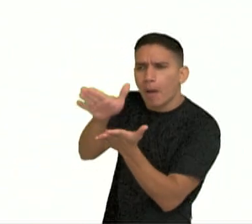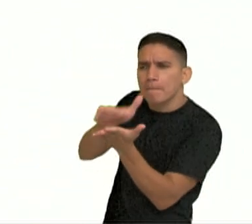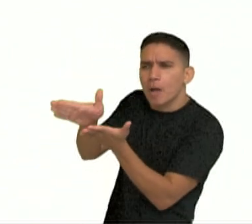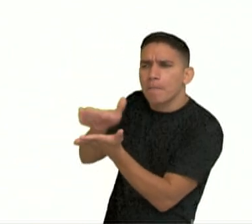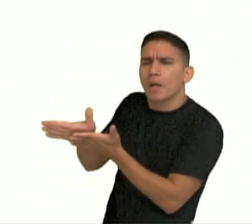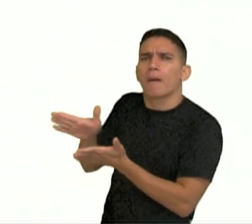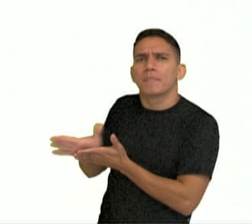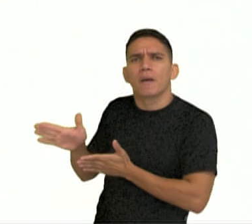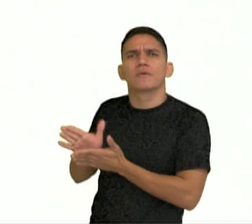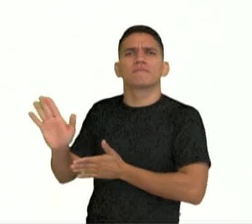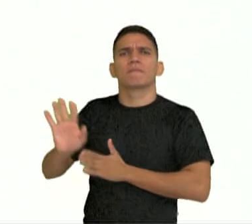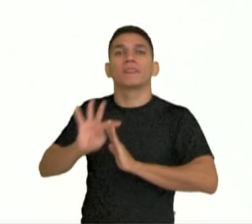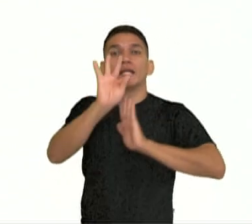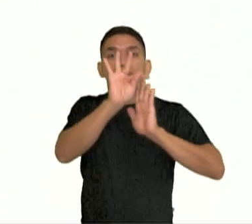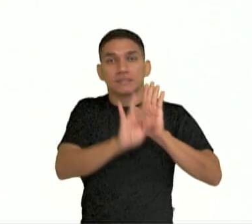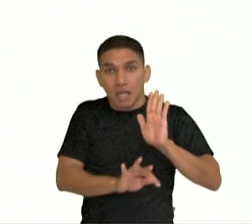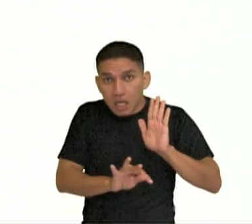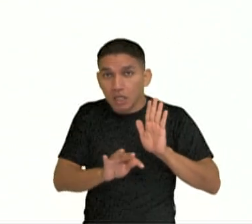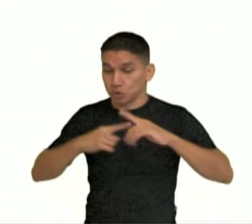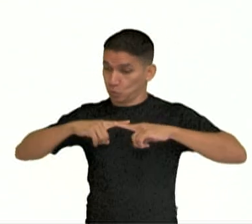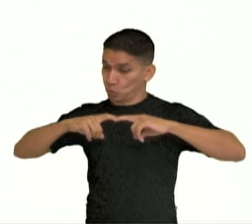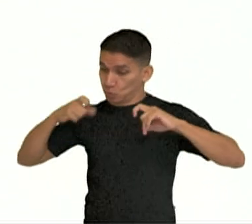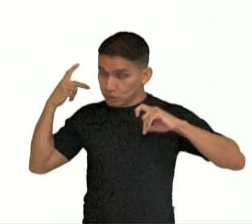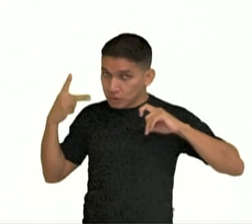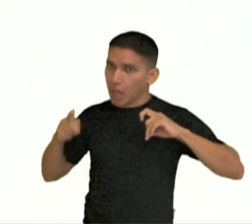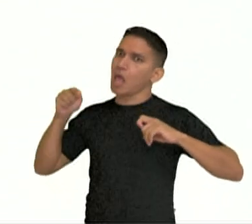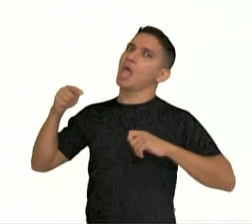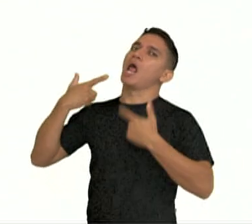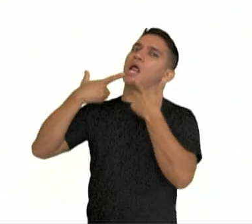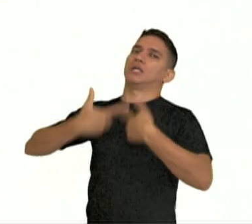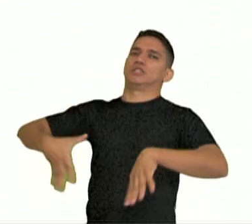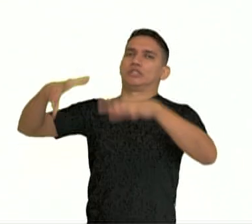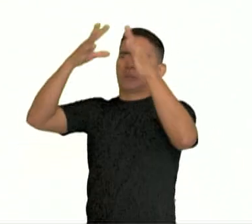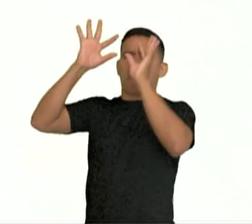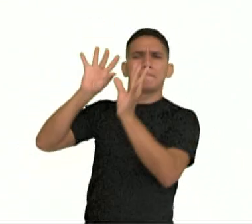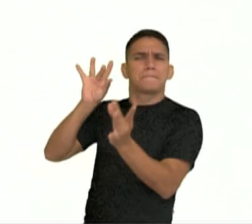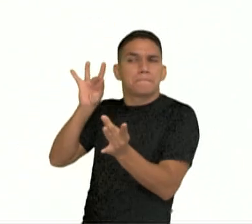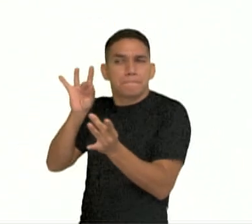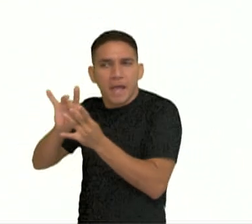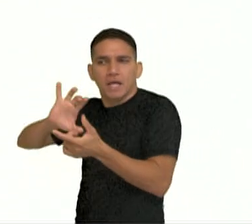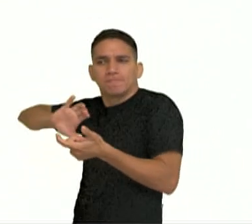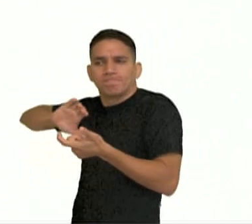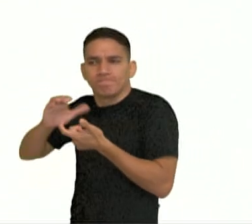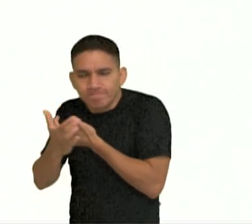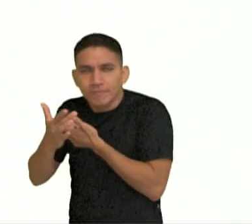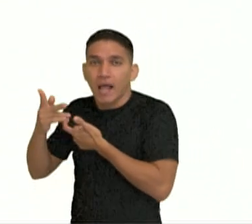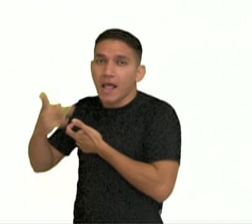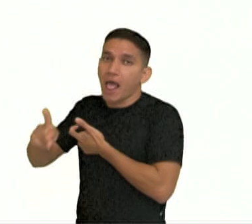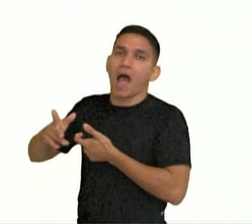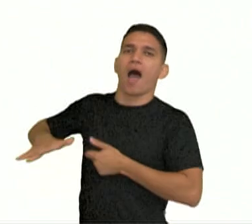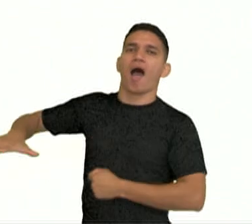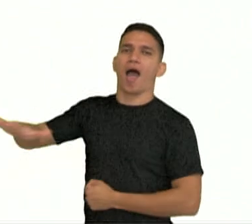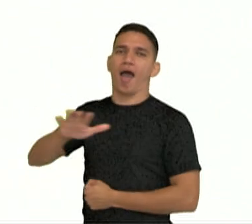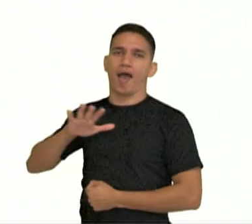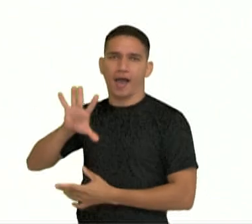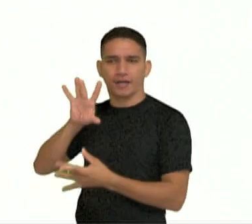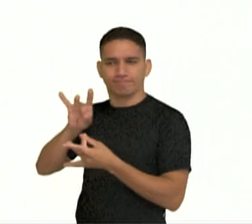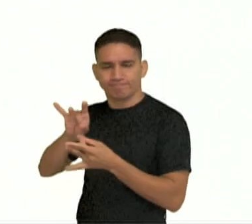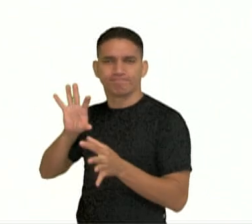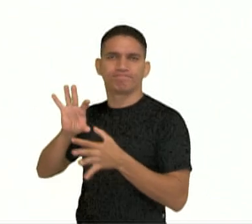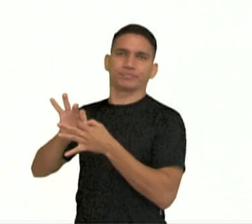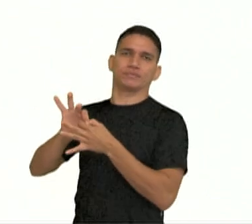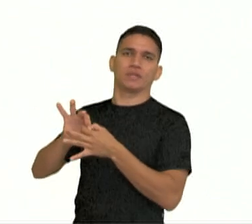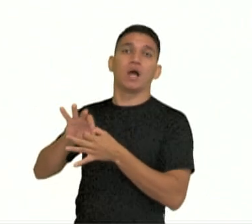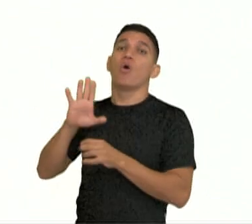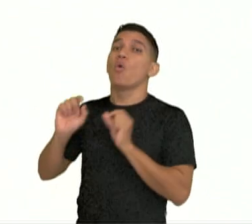textos científicos. E esses sim, com uma linguagem especial voltada para aquela determinada área, que muitas